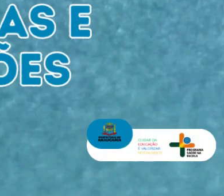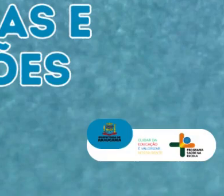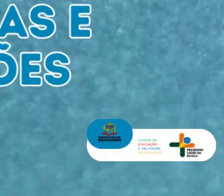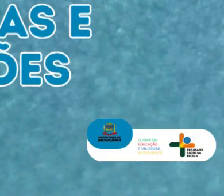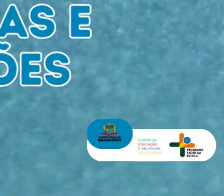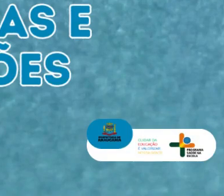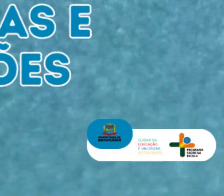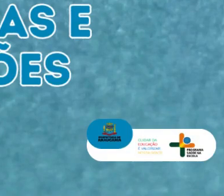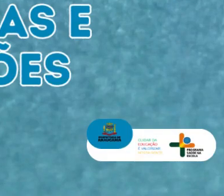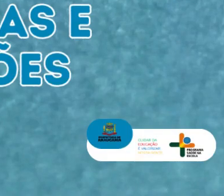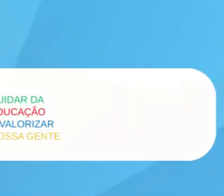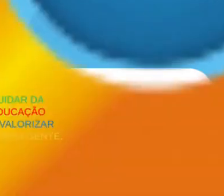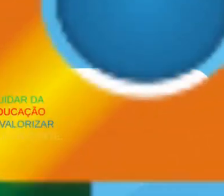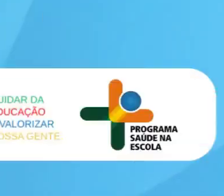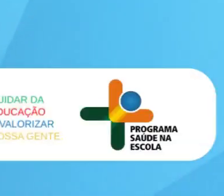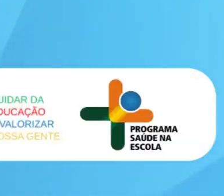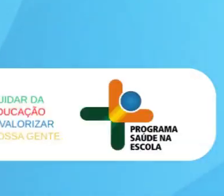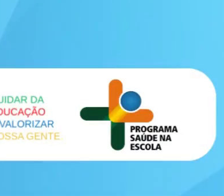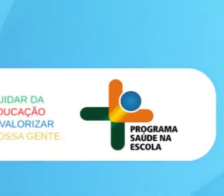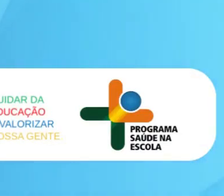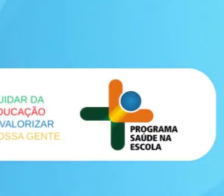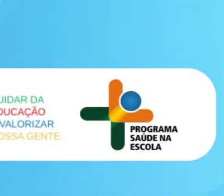Que bom que você veio!